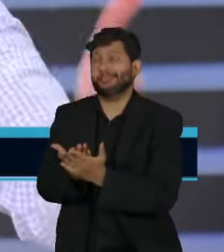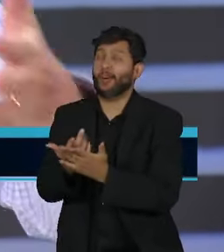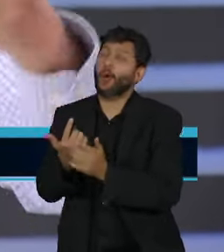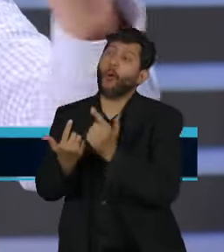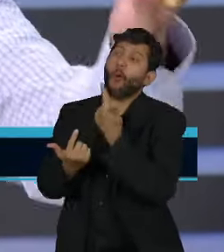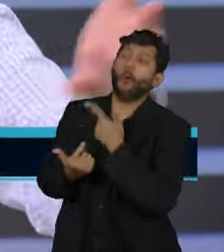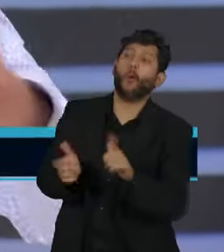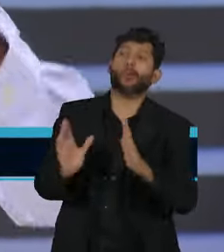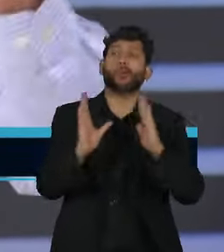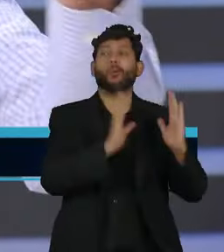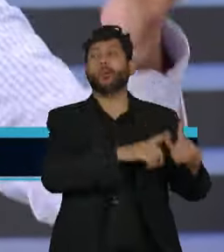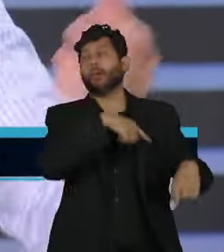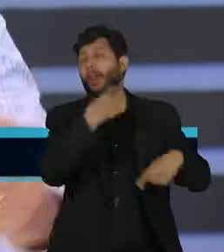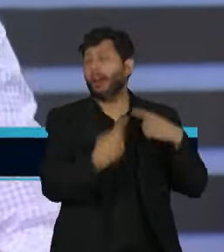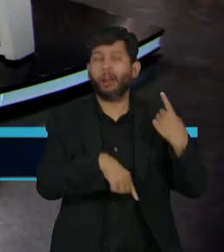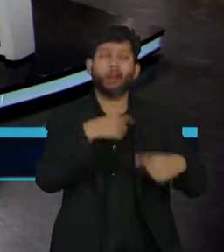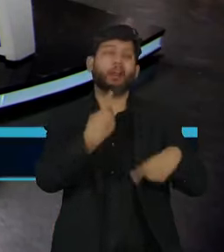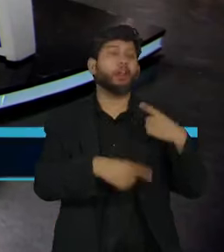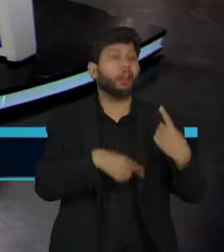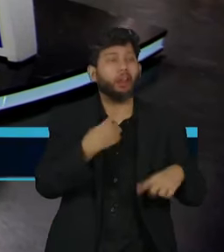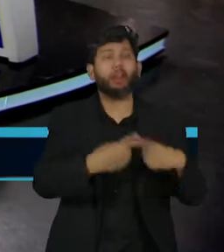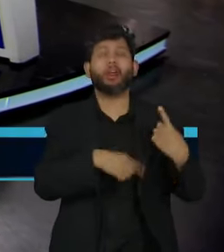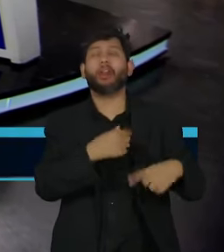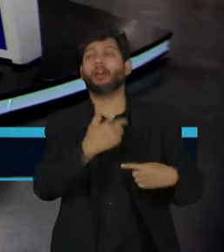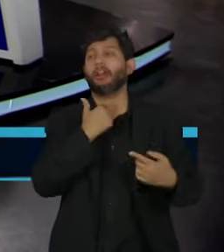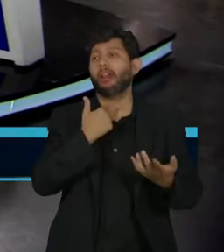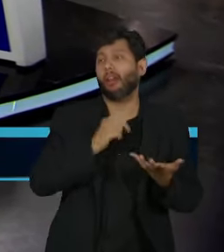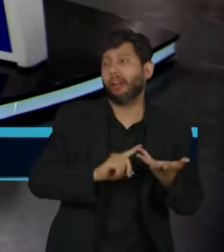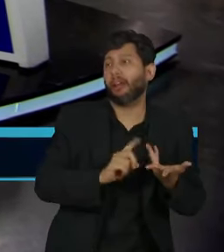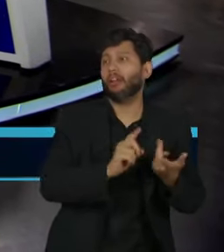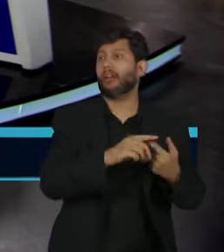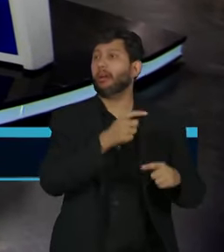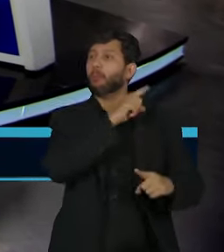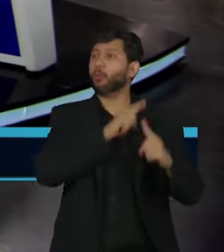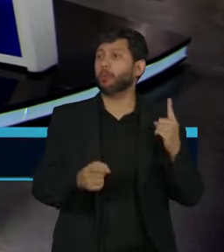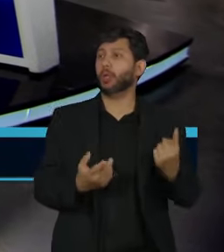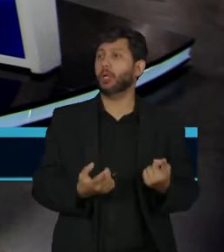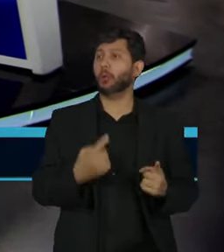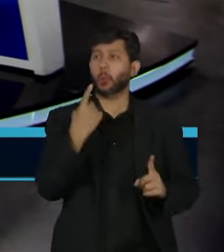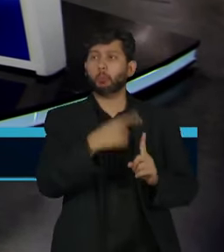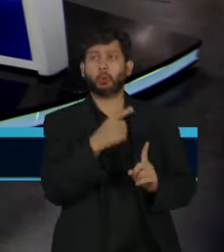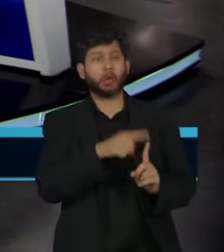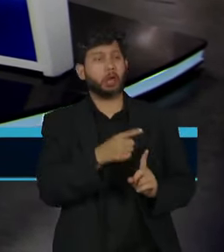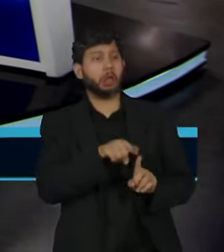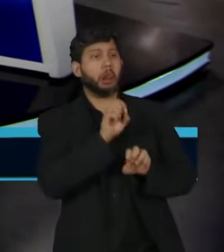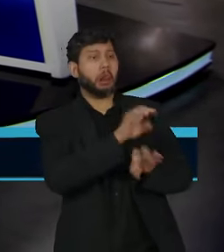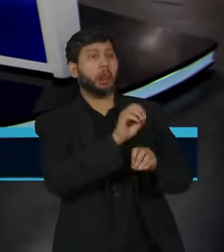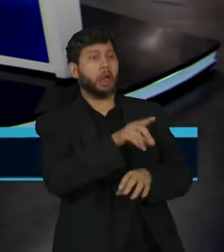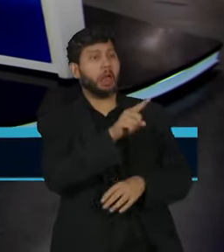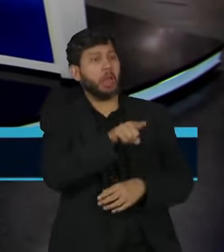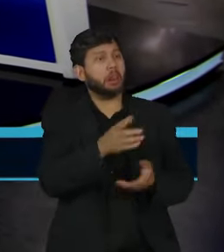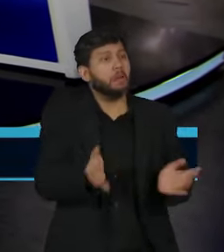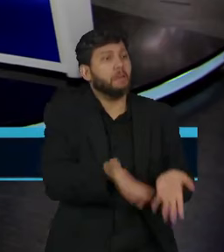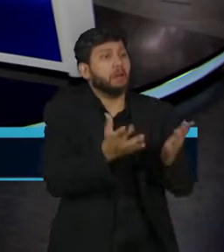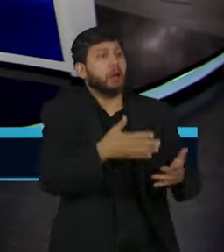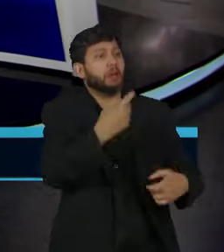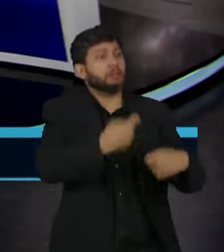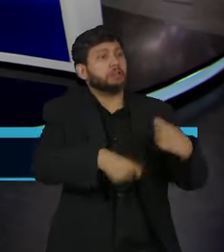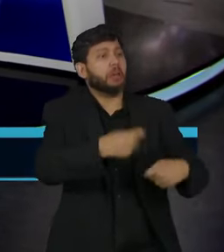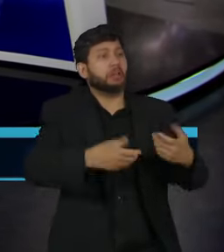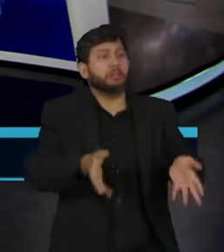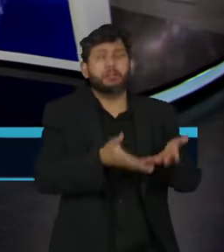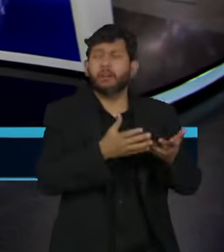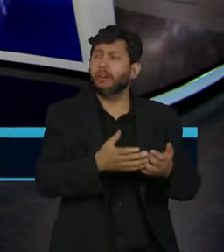que se discutiu alguns anos atrás, de ser proibido porque estava se estimulando a sexualidade.